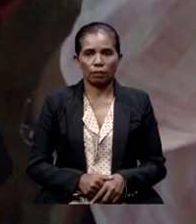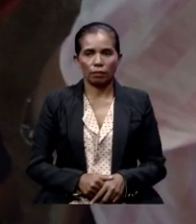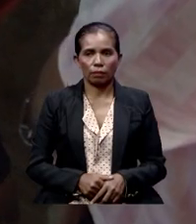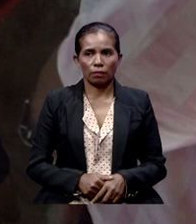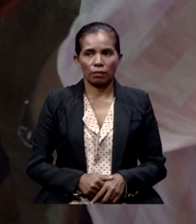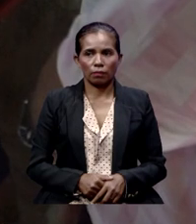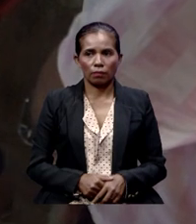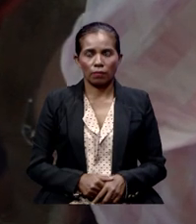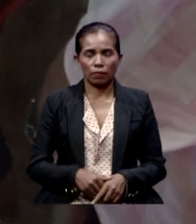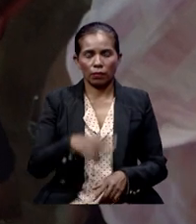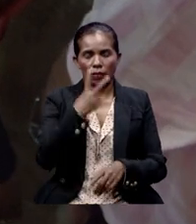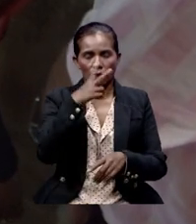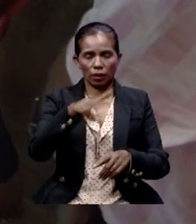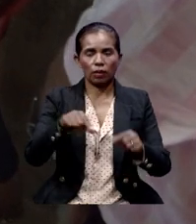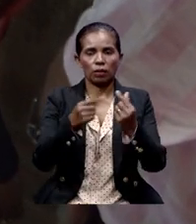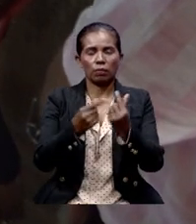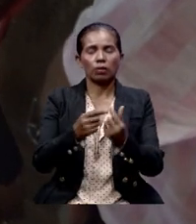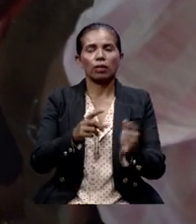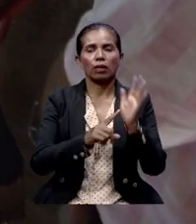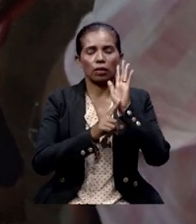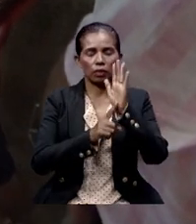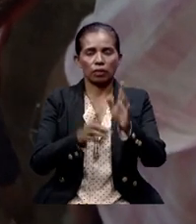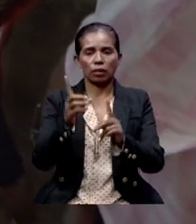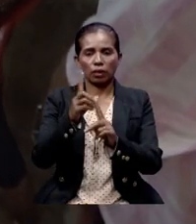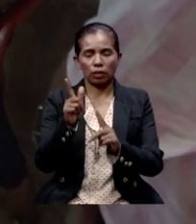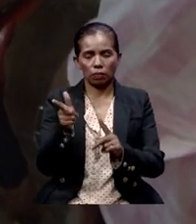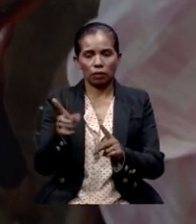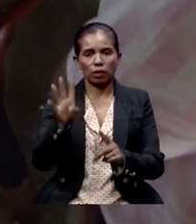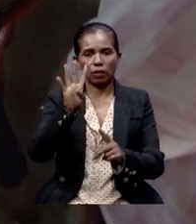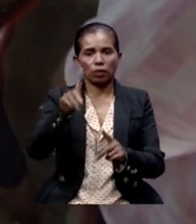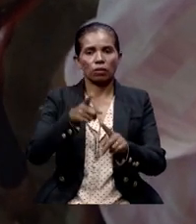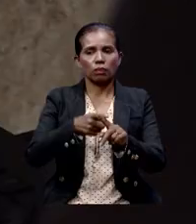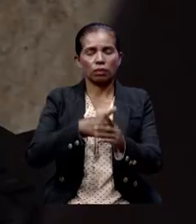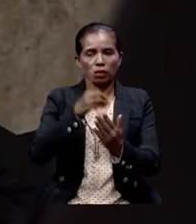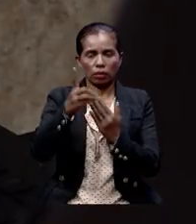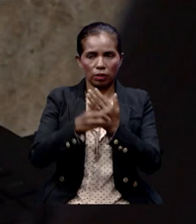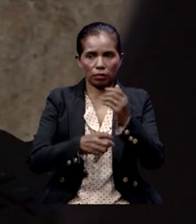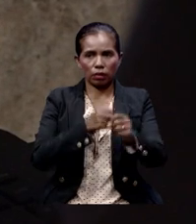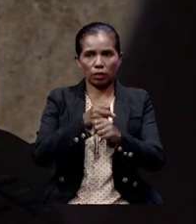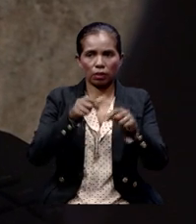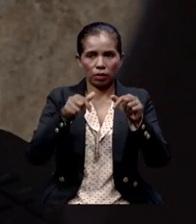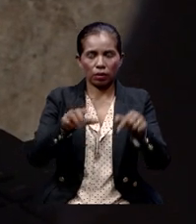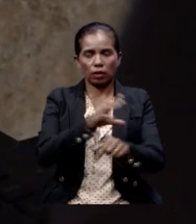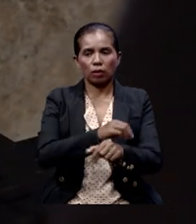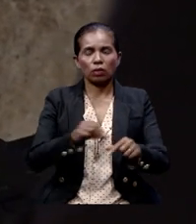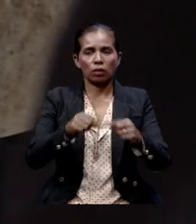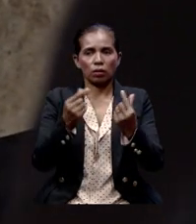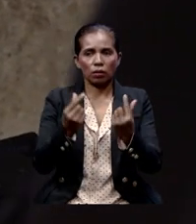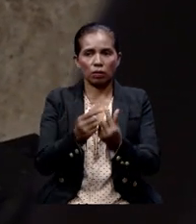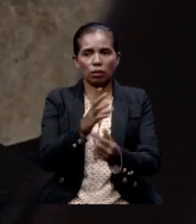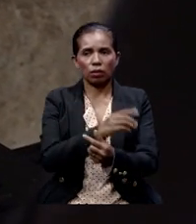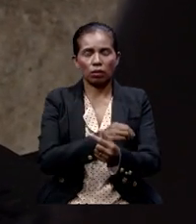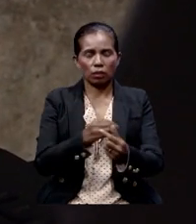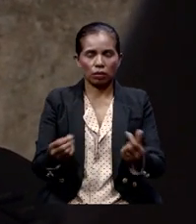Hafoin acompanha pacote semanal nebe publica e aloron ruanulu resinghat fulan dezembro tina ne, equipa assessor principal